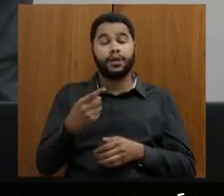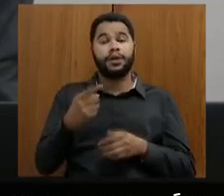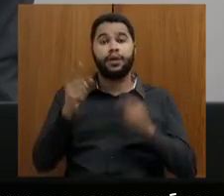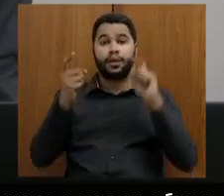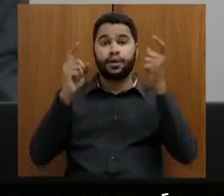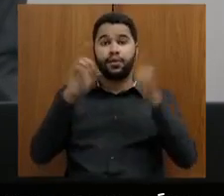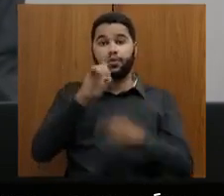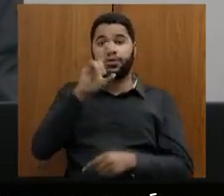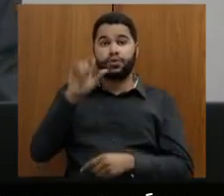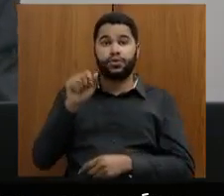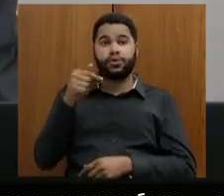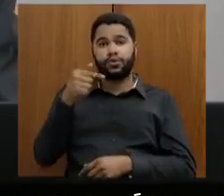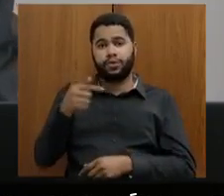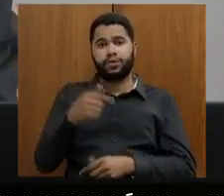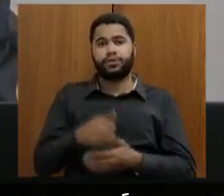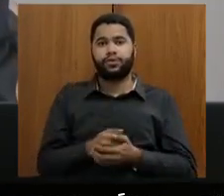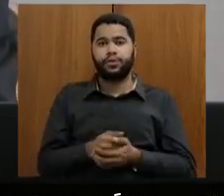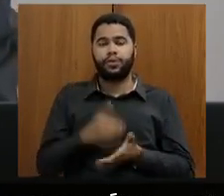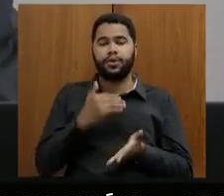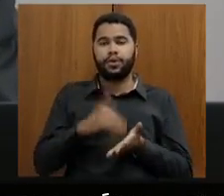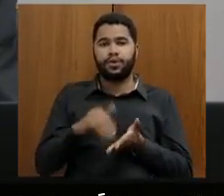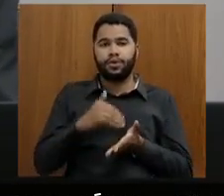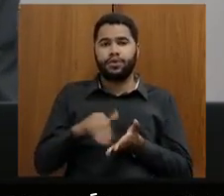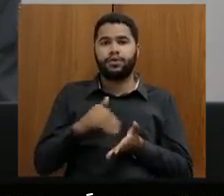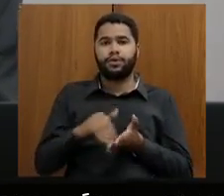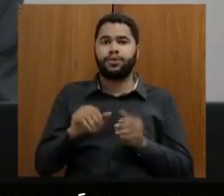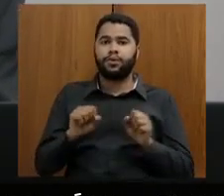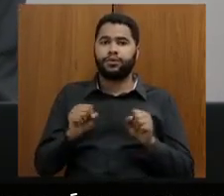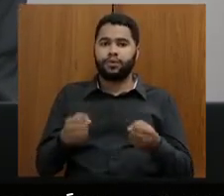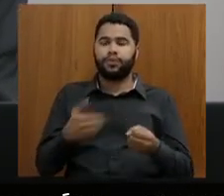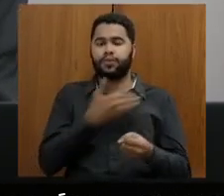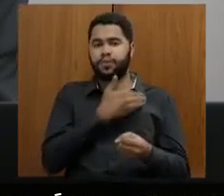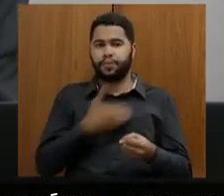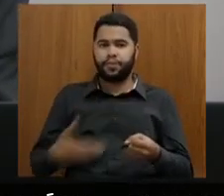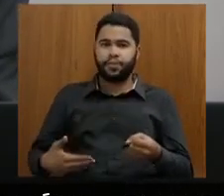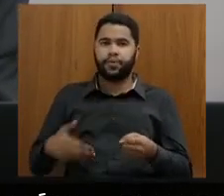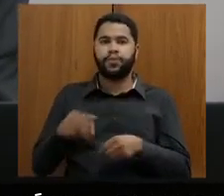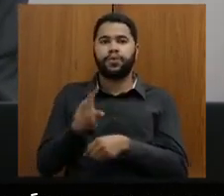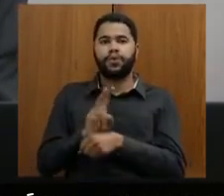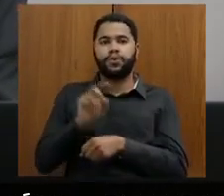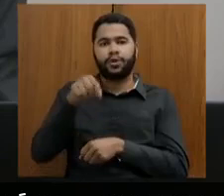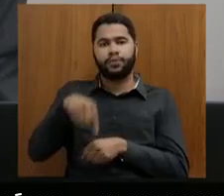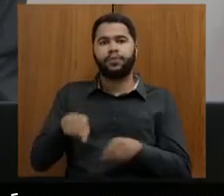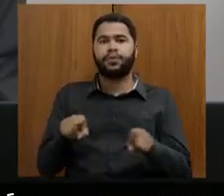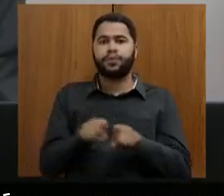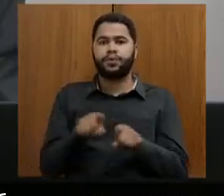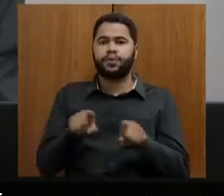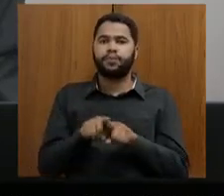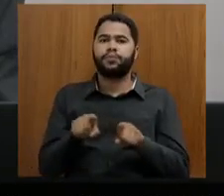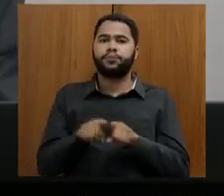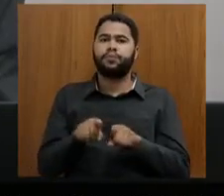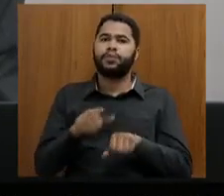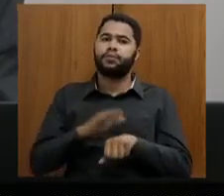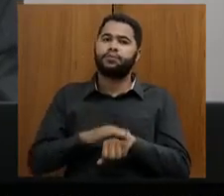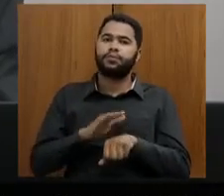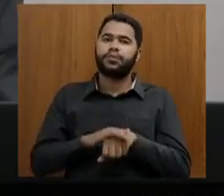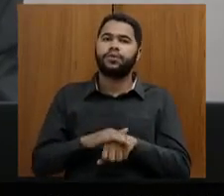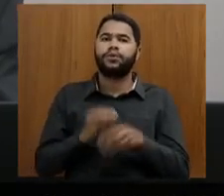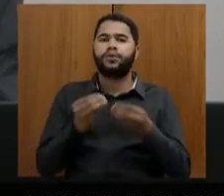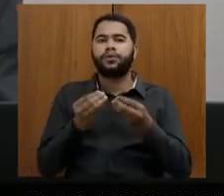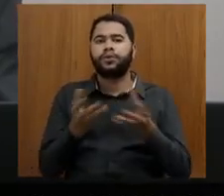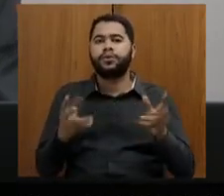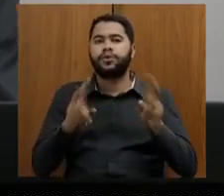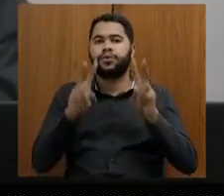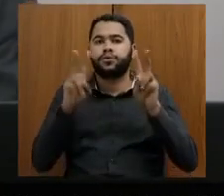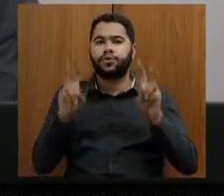no dia sete onde o secretário de segurança pública e o chefe da Polícia Civil aqui estarão também fazendo a prestação de